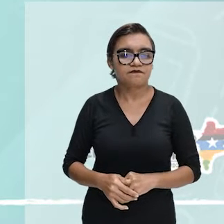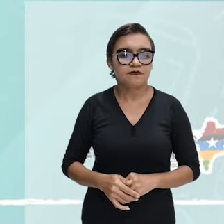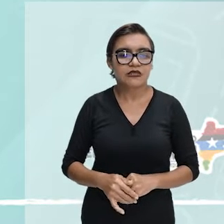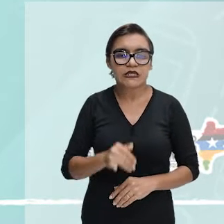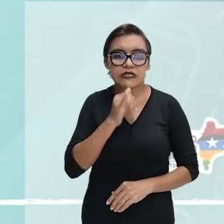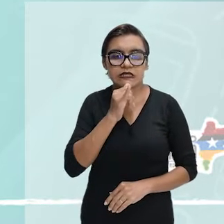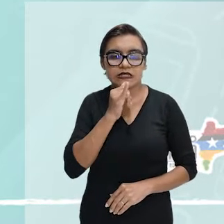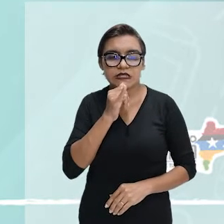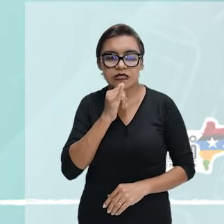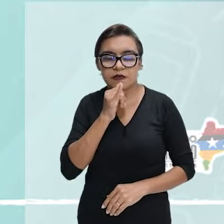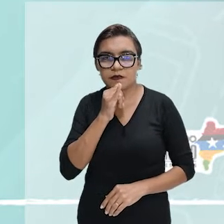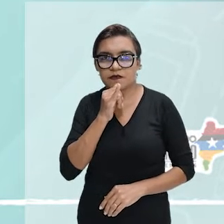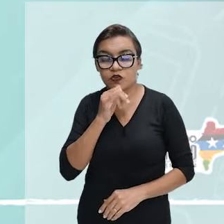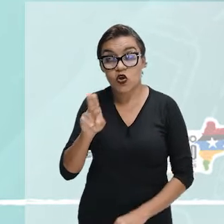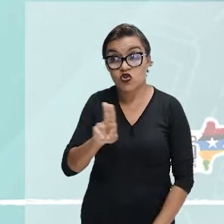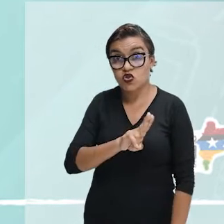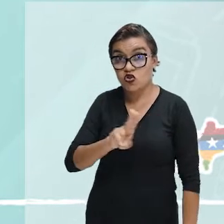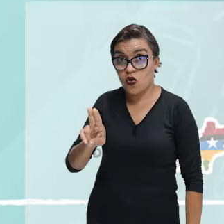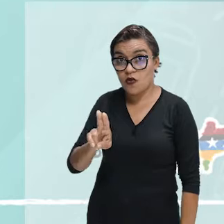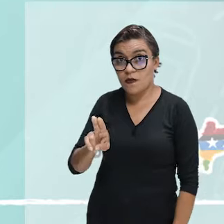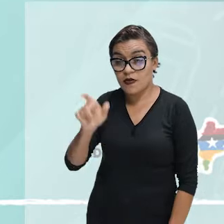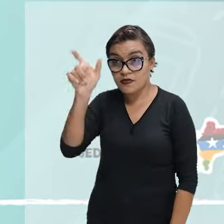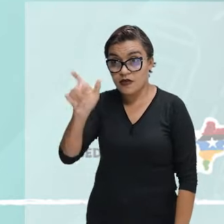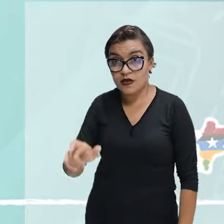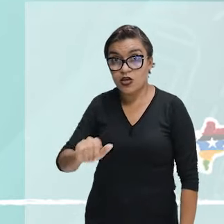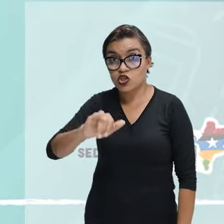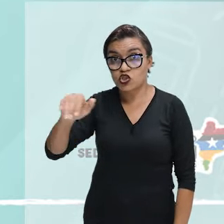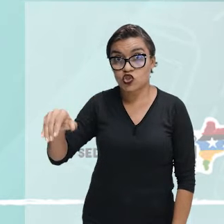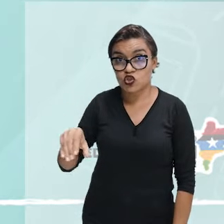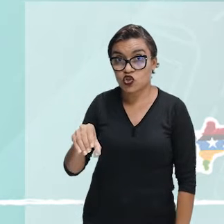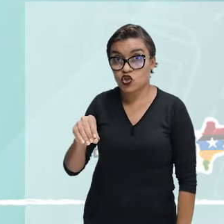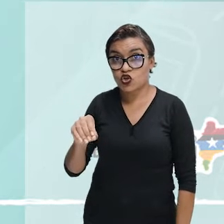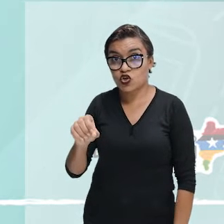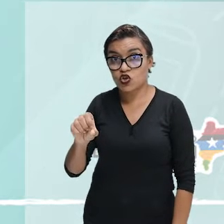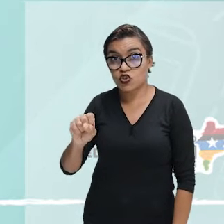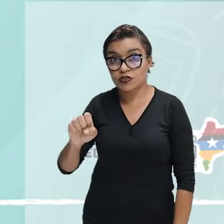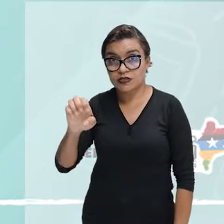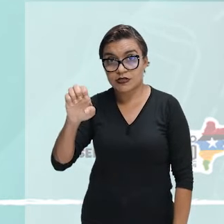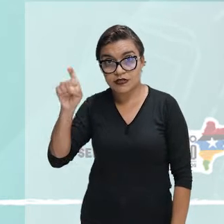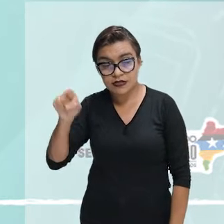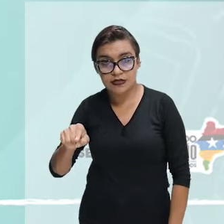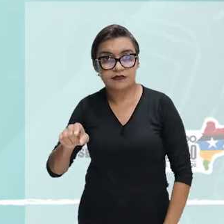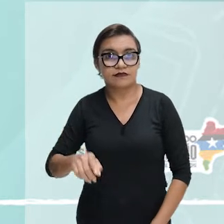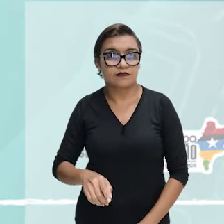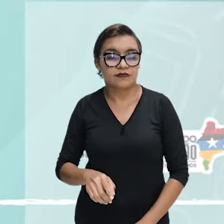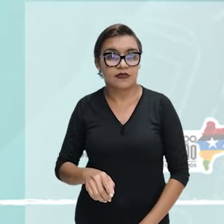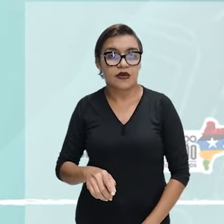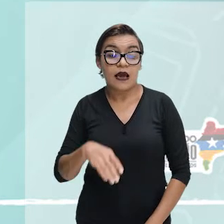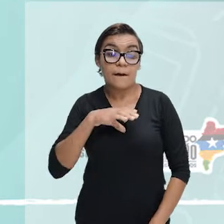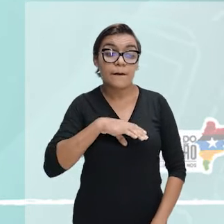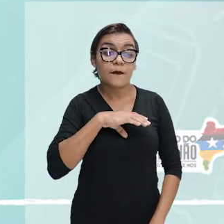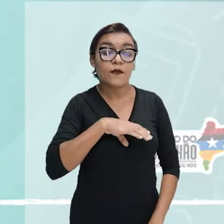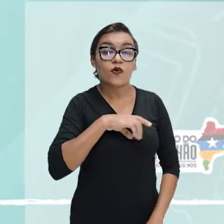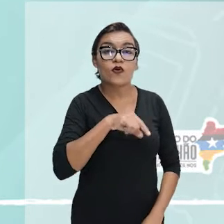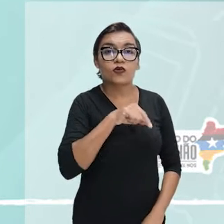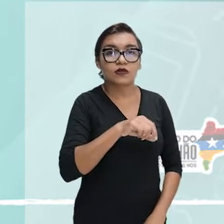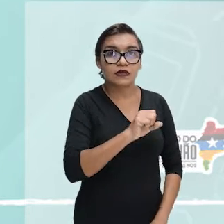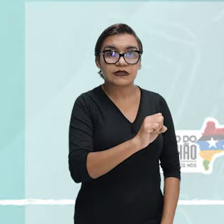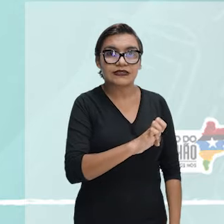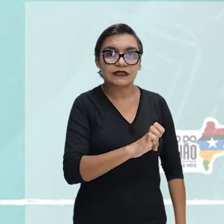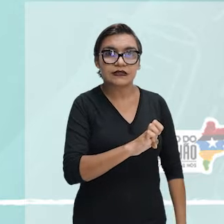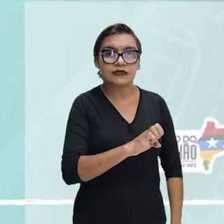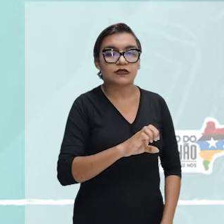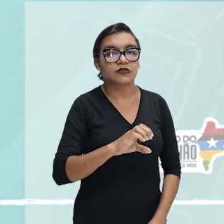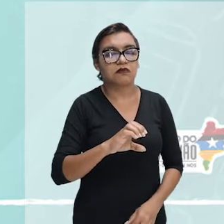se llama José, tá? Então, em português é chama-se José. É errado dizer se chama